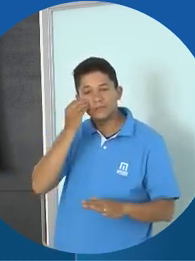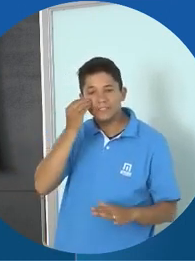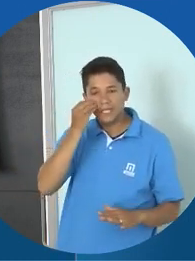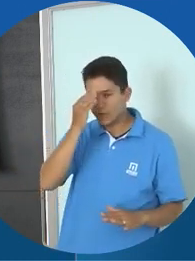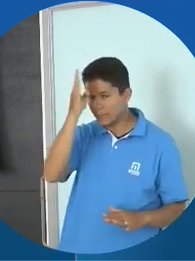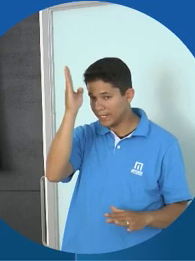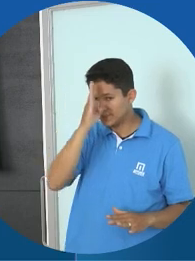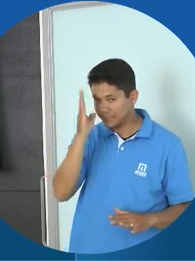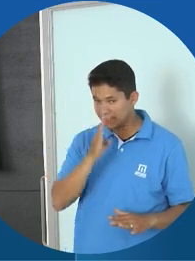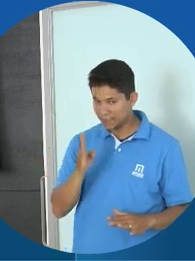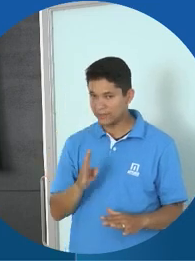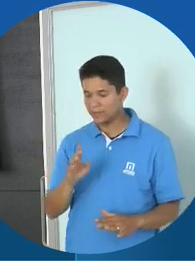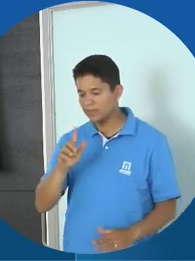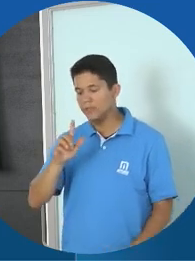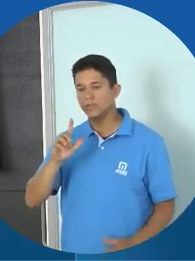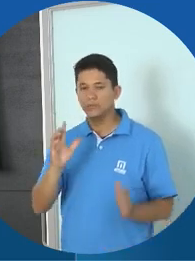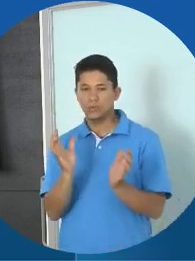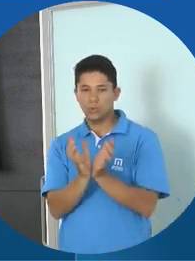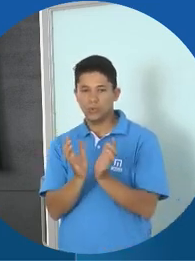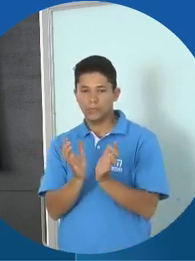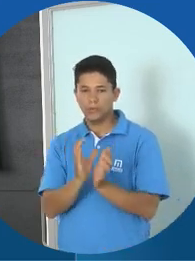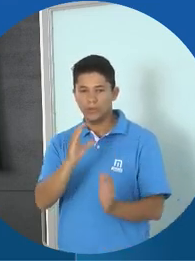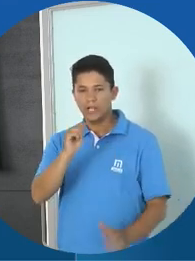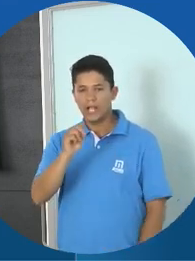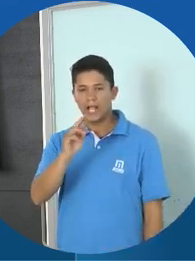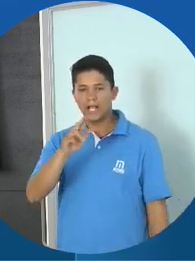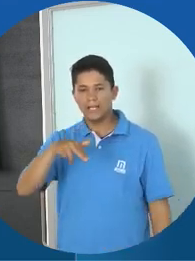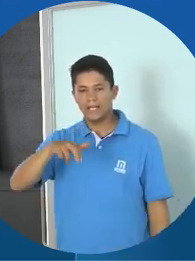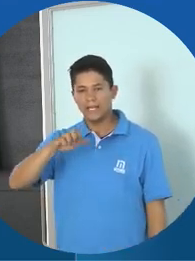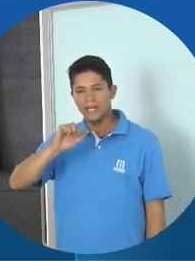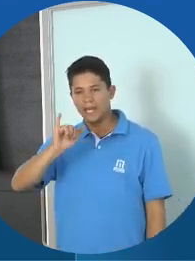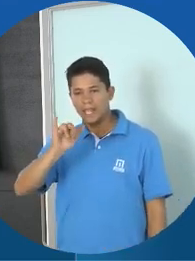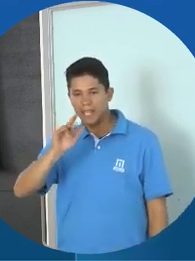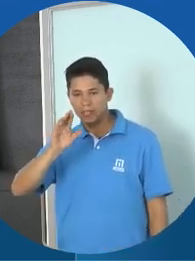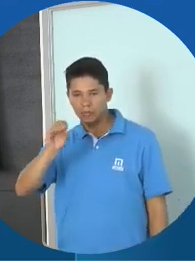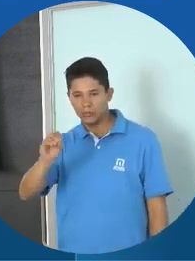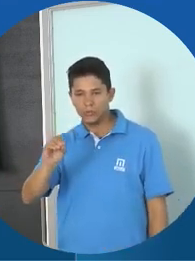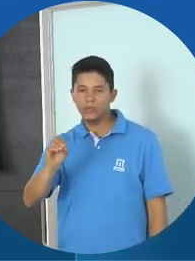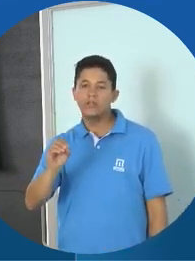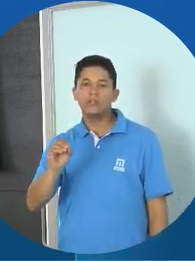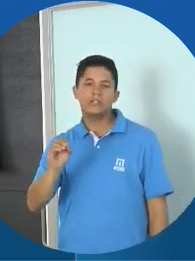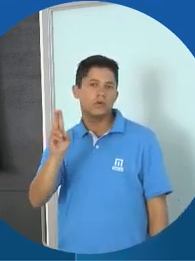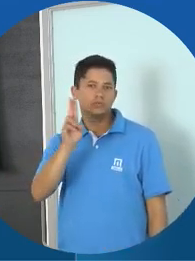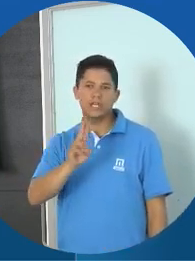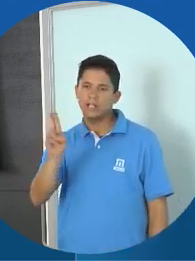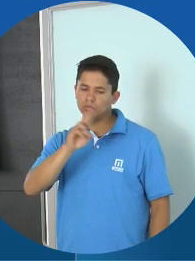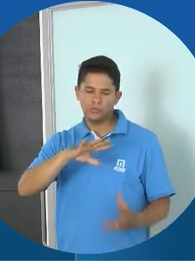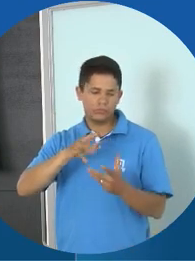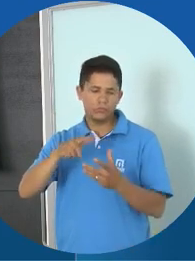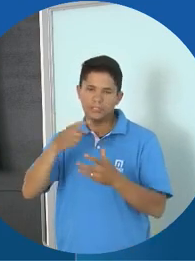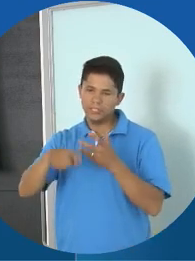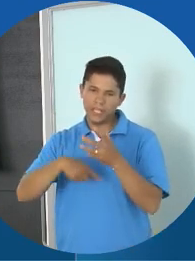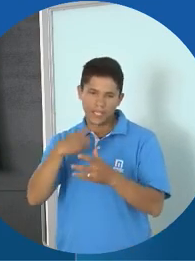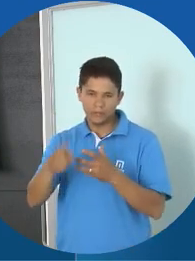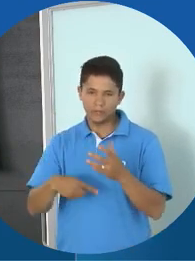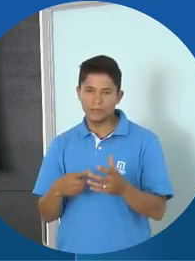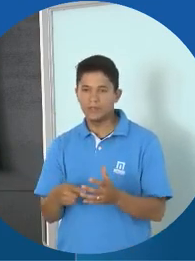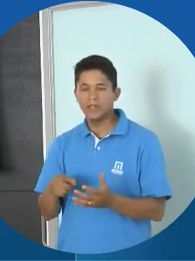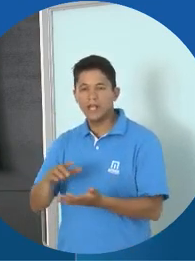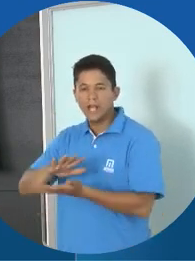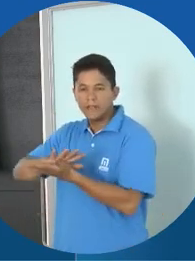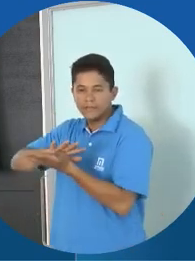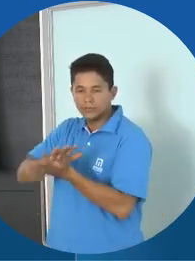é o ensaio Lobo Carneiro. Ele é normalizado, é usado no mundo inteiro. Nós fizemos a